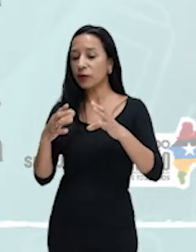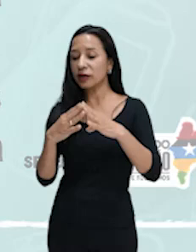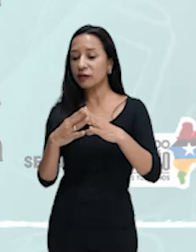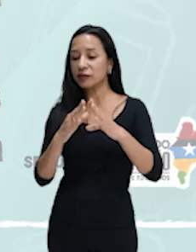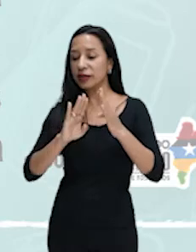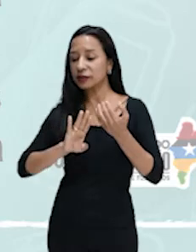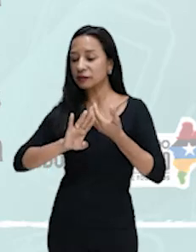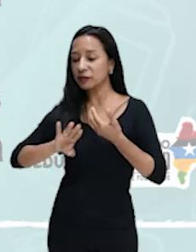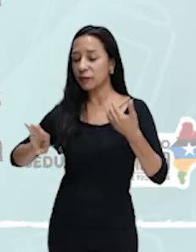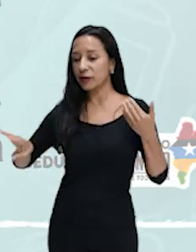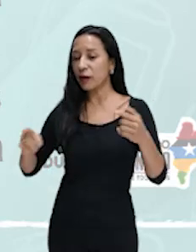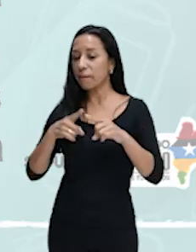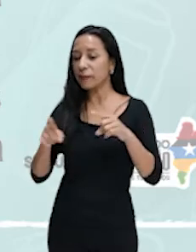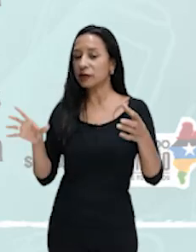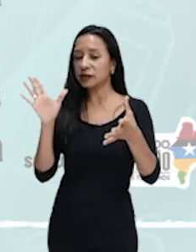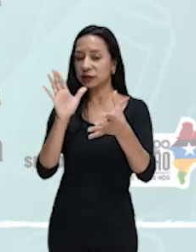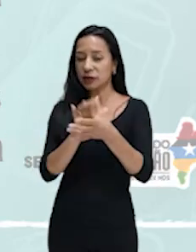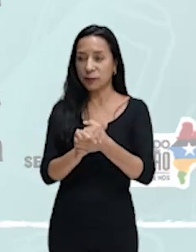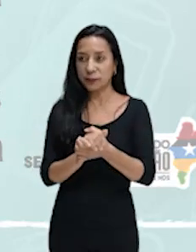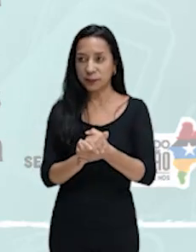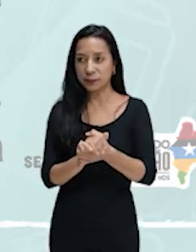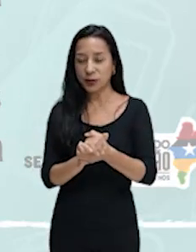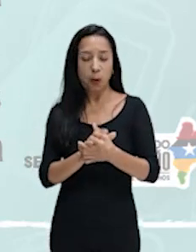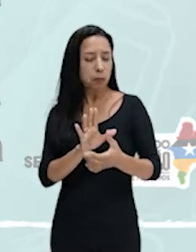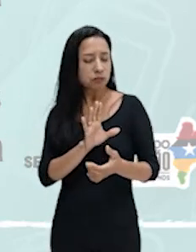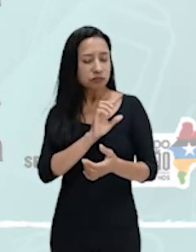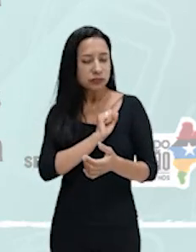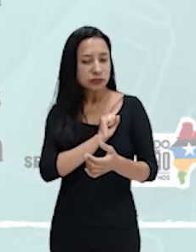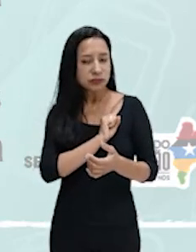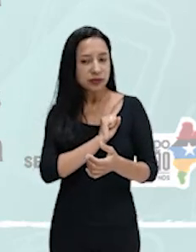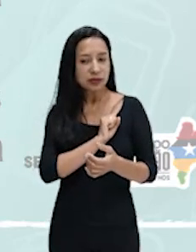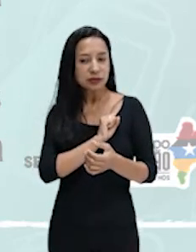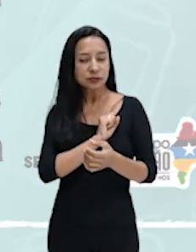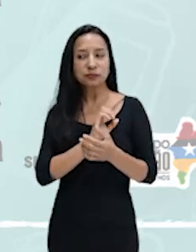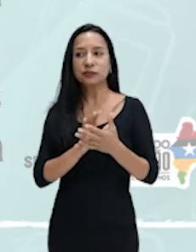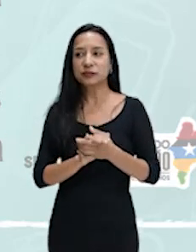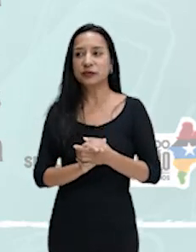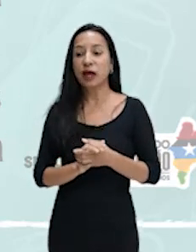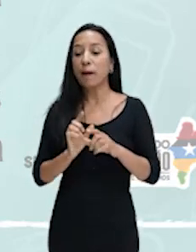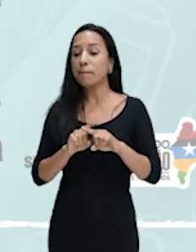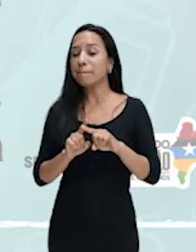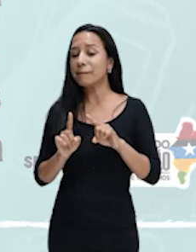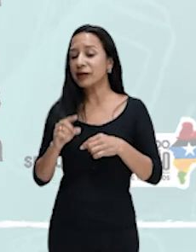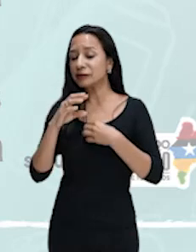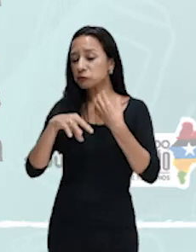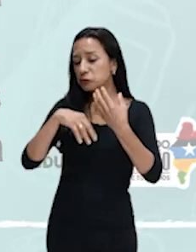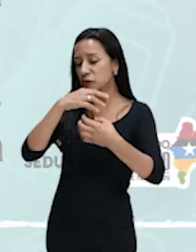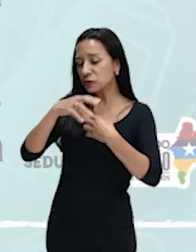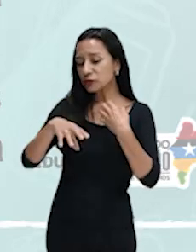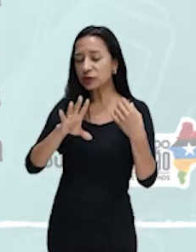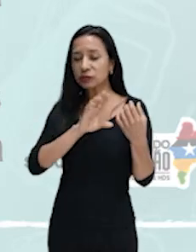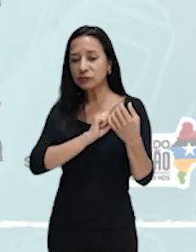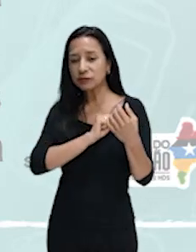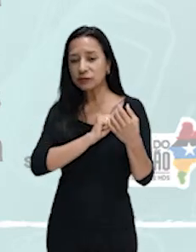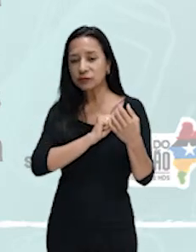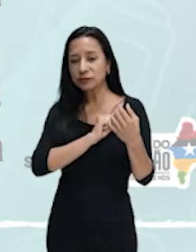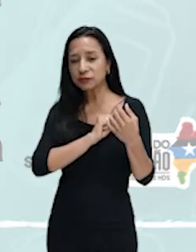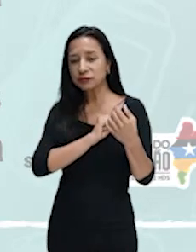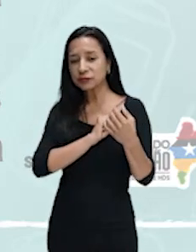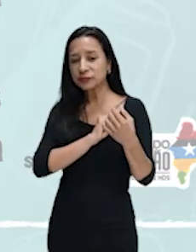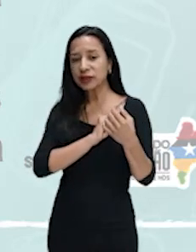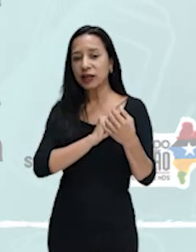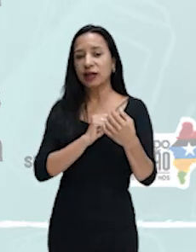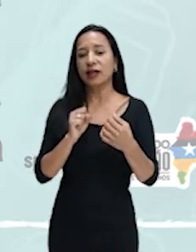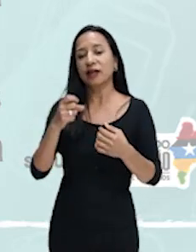infidelidade de Rivera durante o casamento. Ele teve envolvimento até mesmo com a irmã de Frida, Cristina, tendo filhos com